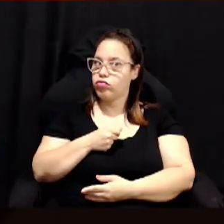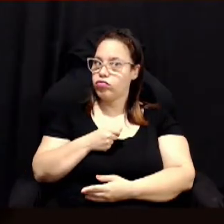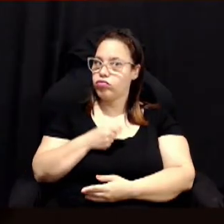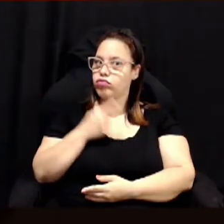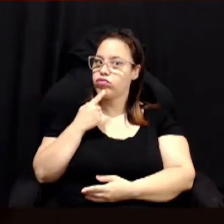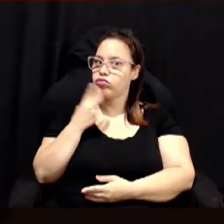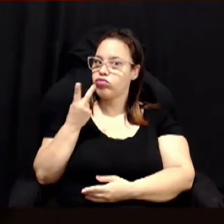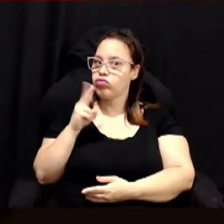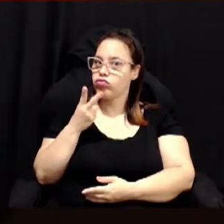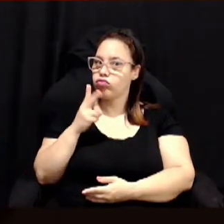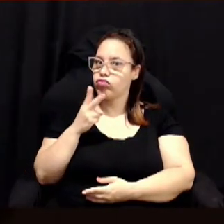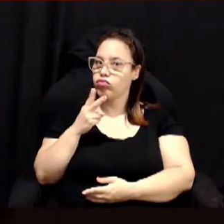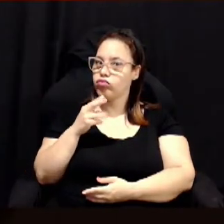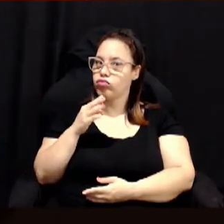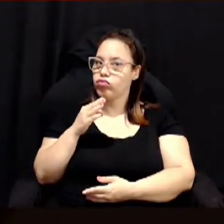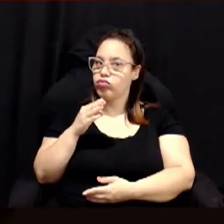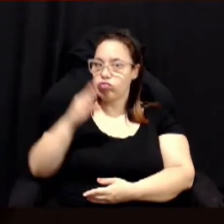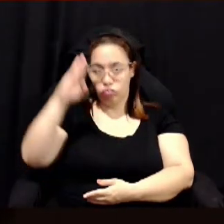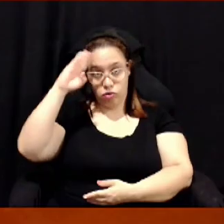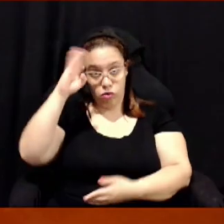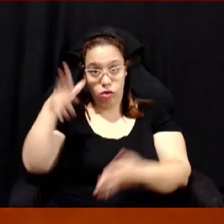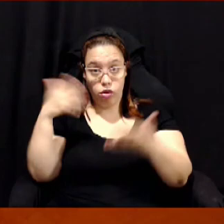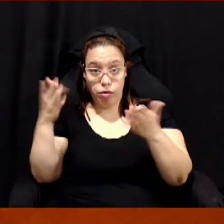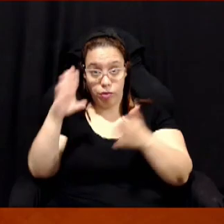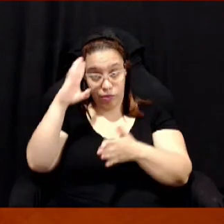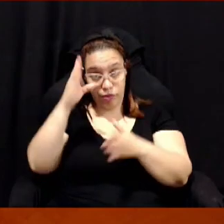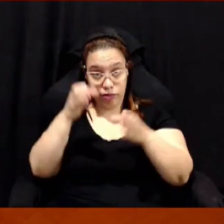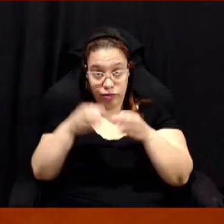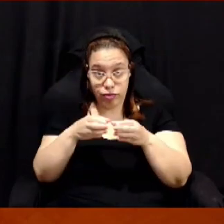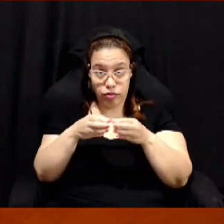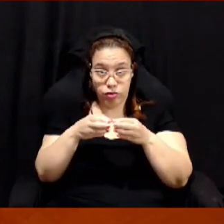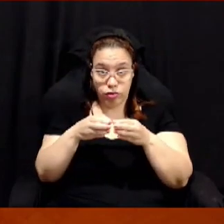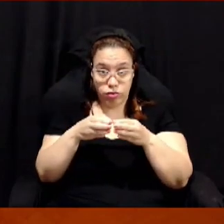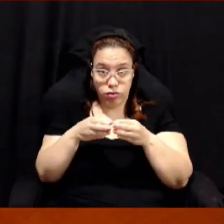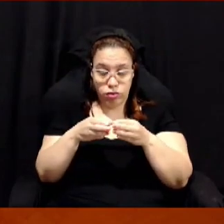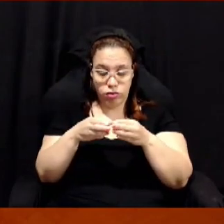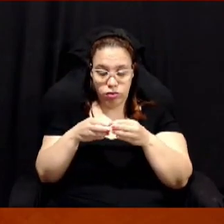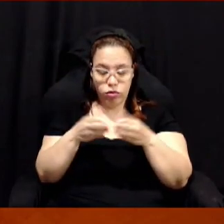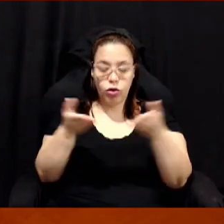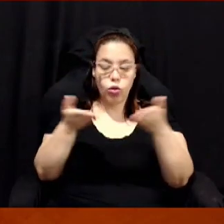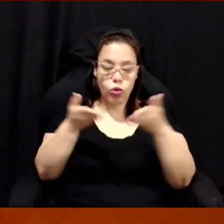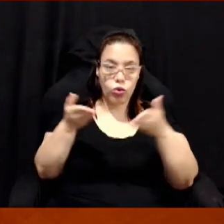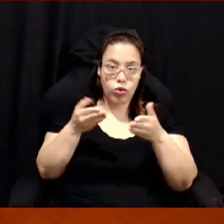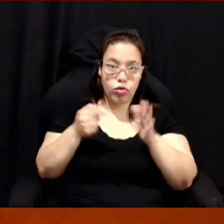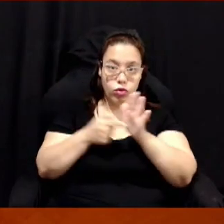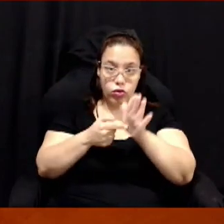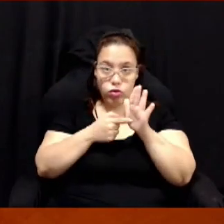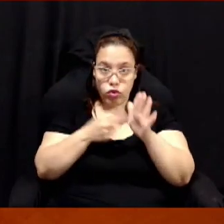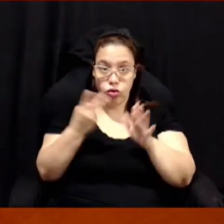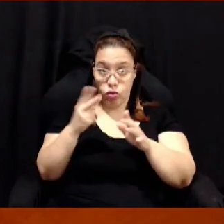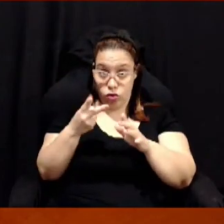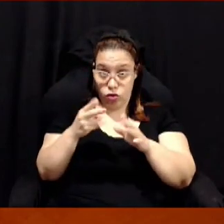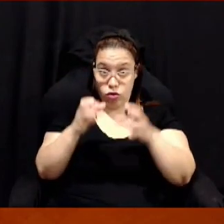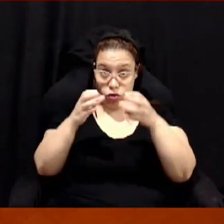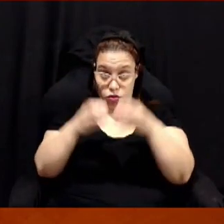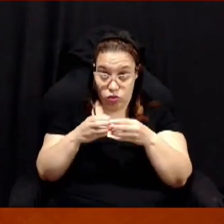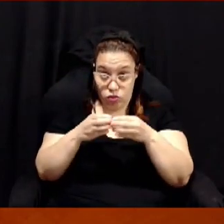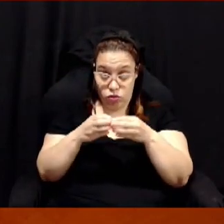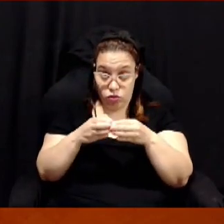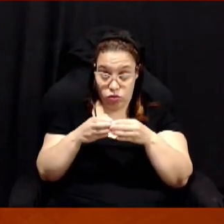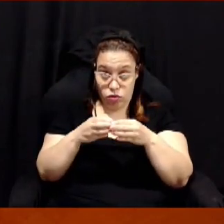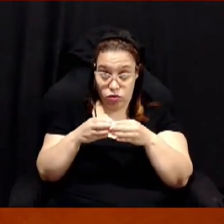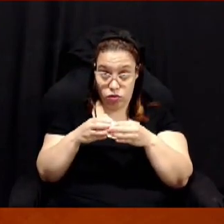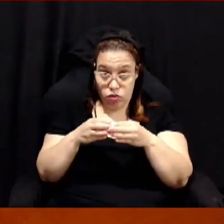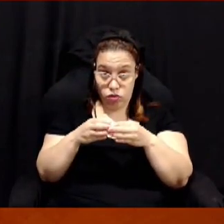pratos principais, né? Qual é o prato principal aqui? Hoje a gente está mostrando 2 pratos. Hoje é o assado de nata